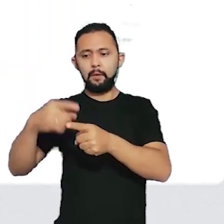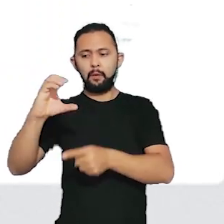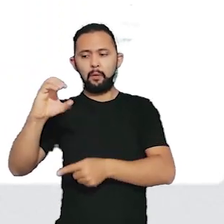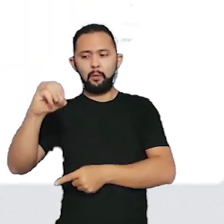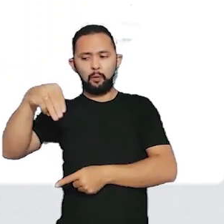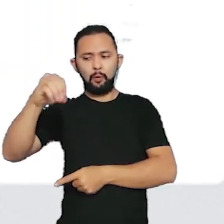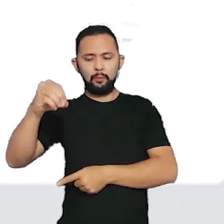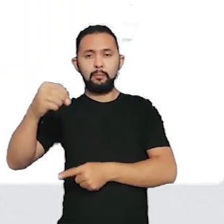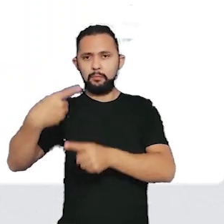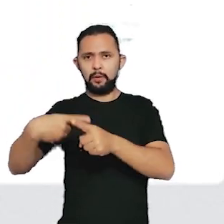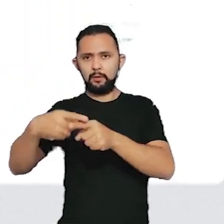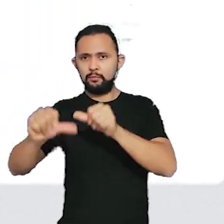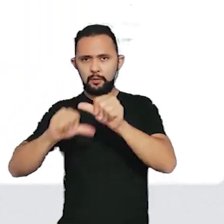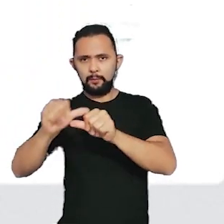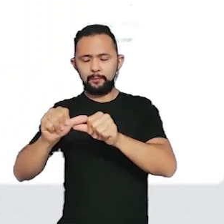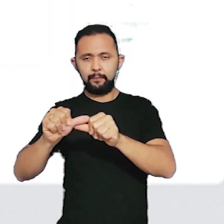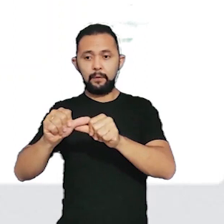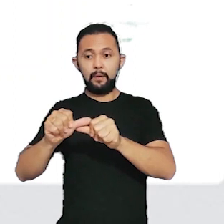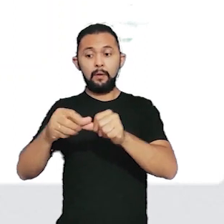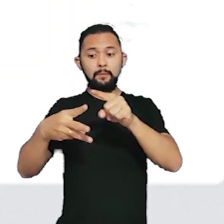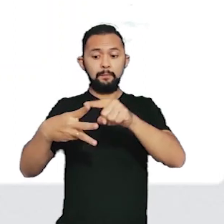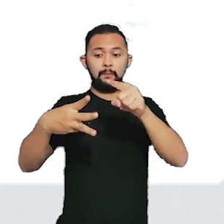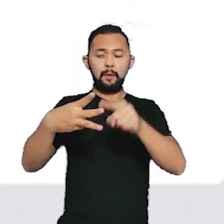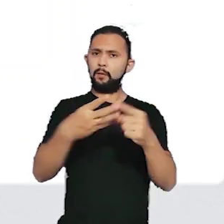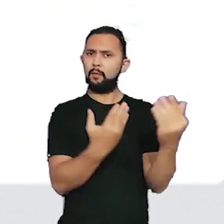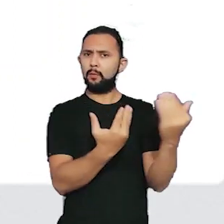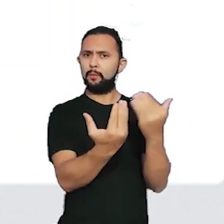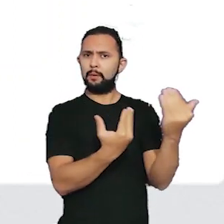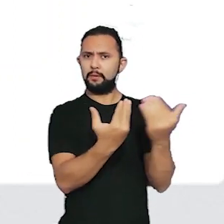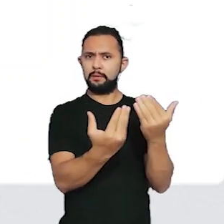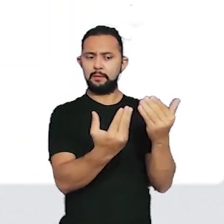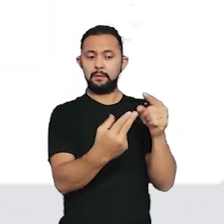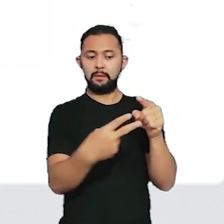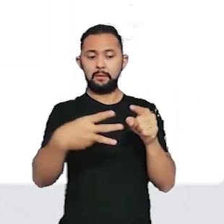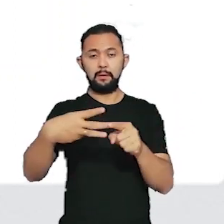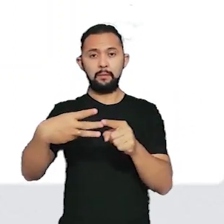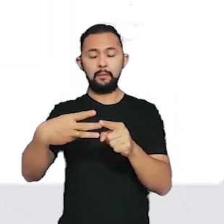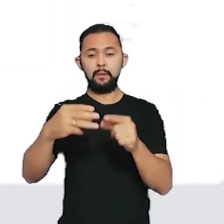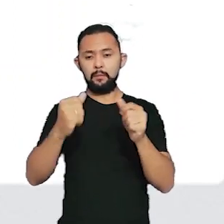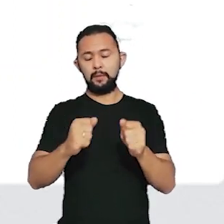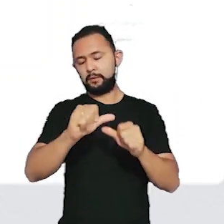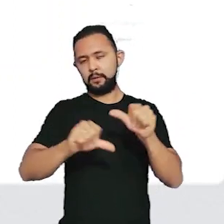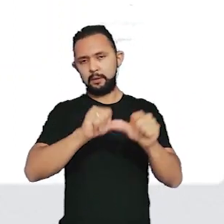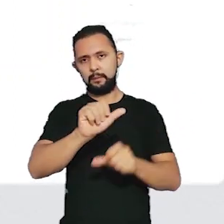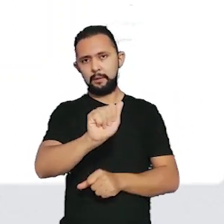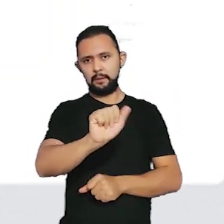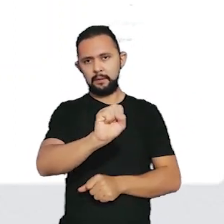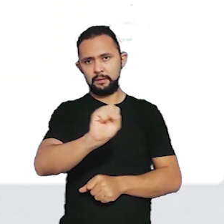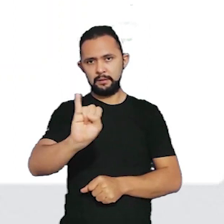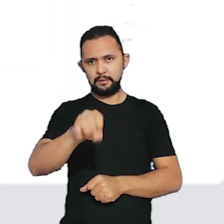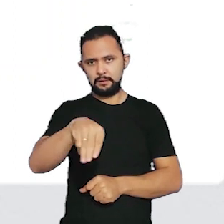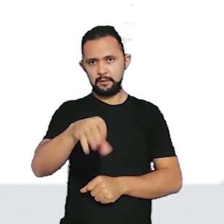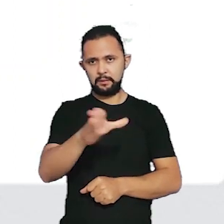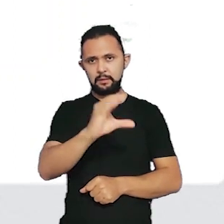uma comparação, eu vou trazer aqui uma ideia de substituição do assim como. E quando for uma